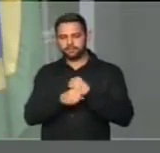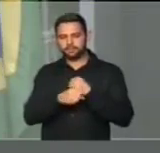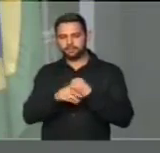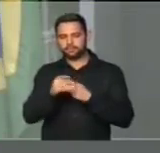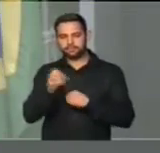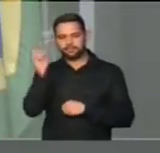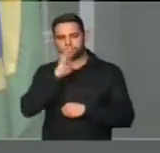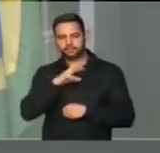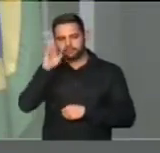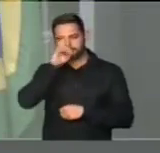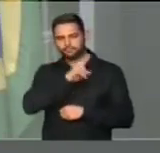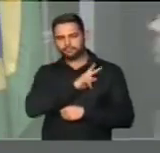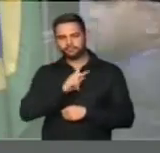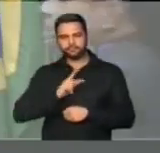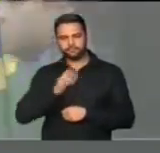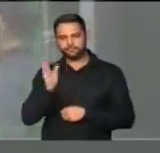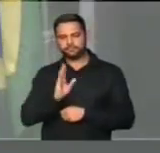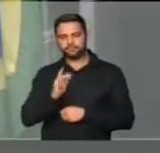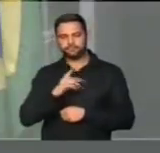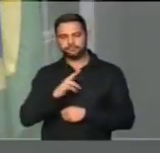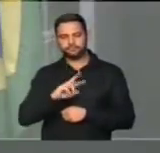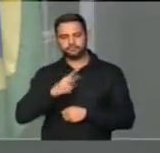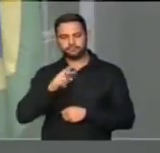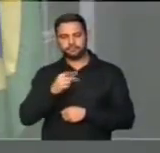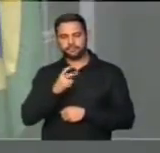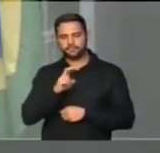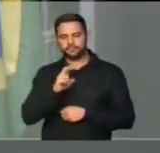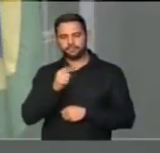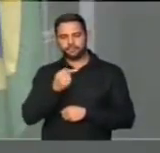senhores brasileiros, a alta foi de